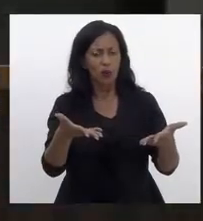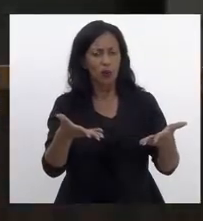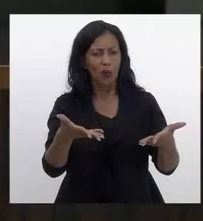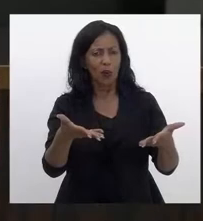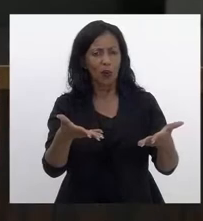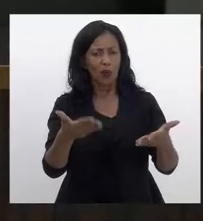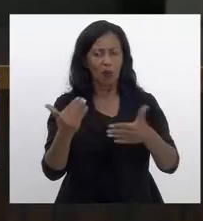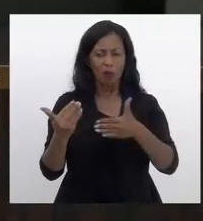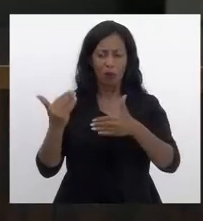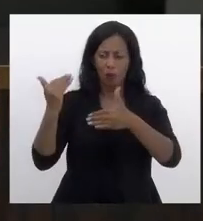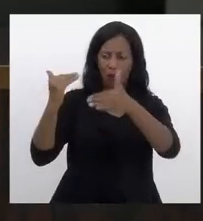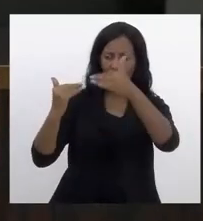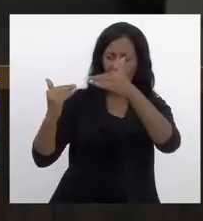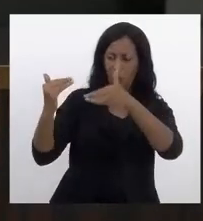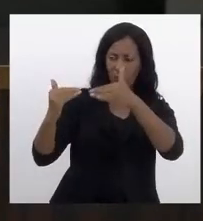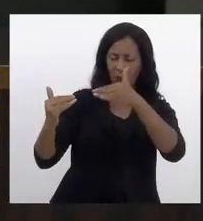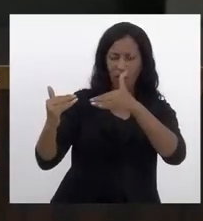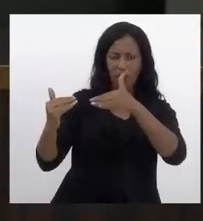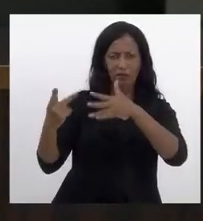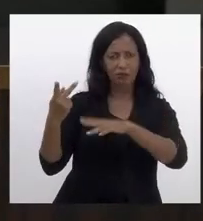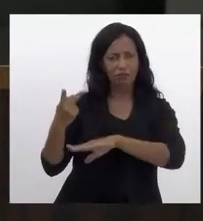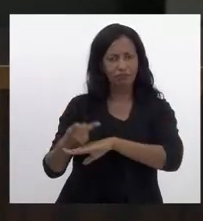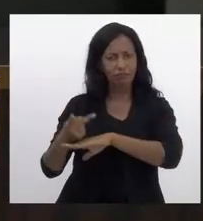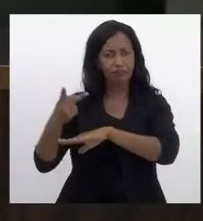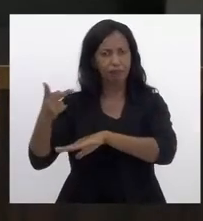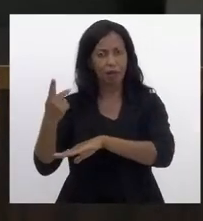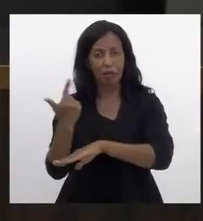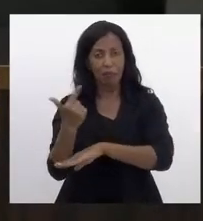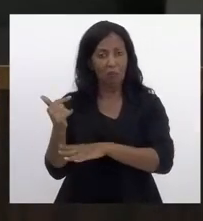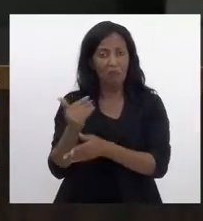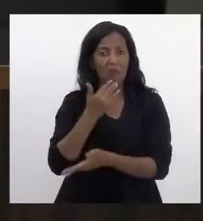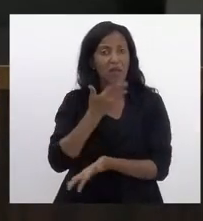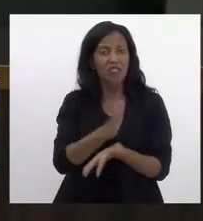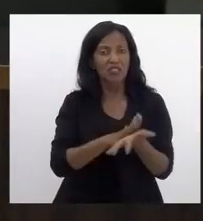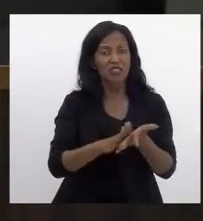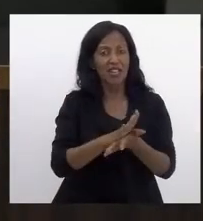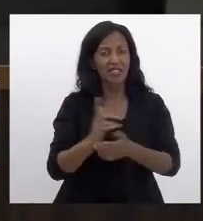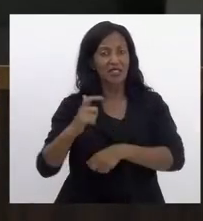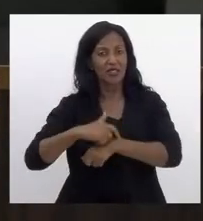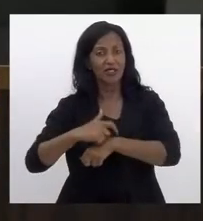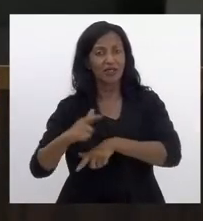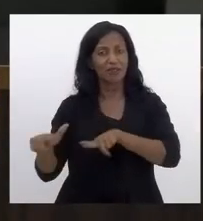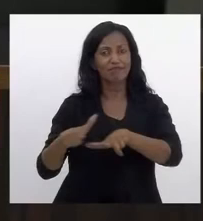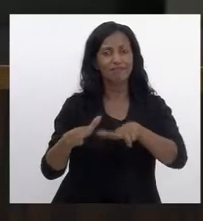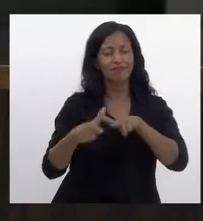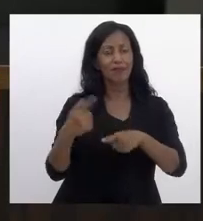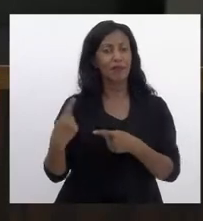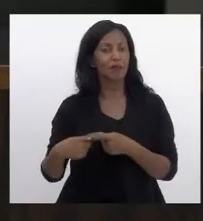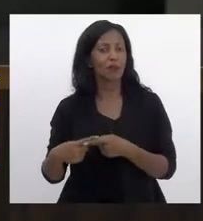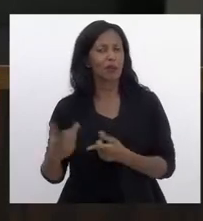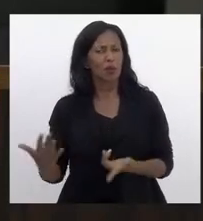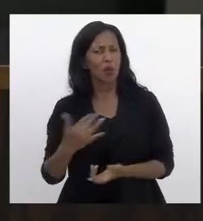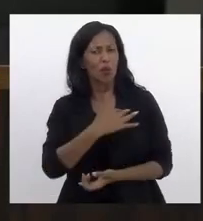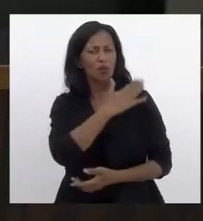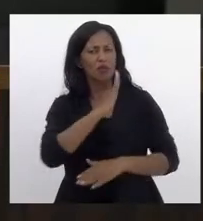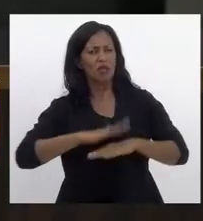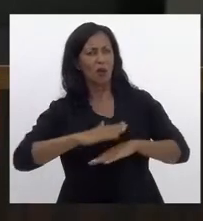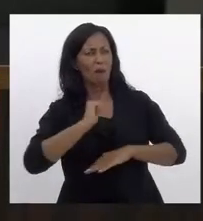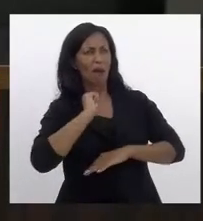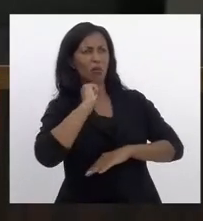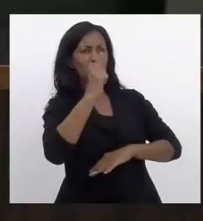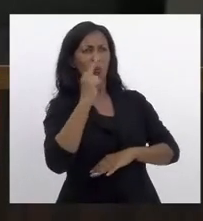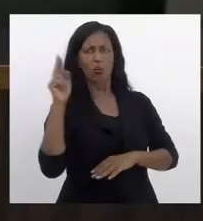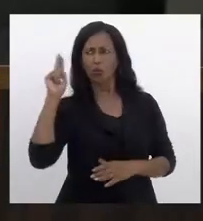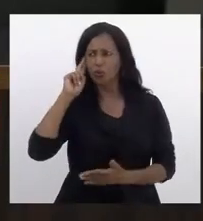numa progressão de uma gratificação que não exige nada além de tempo de serviço, por que o oficial tem que ganhar mais que o